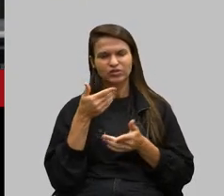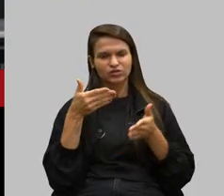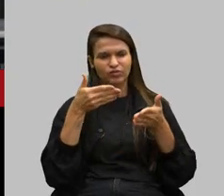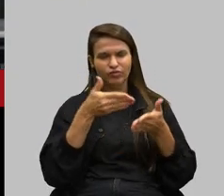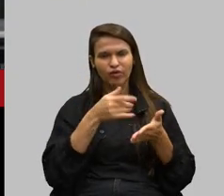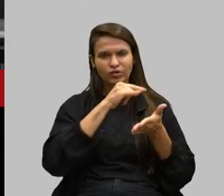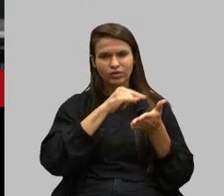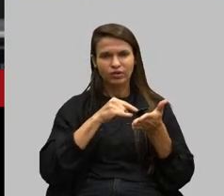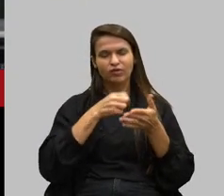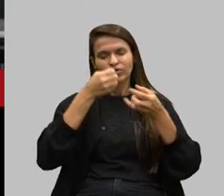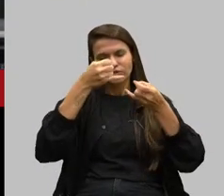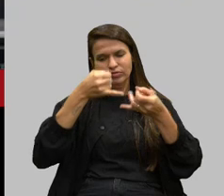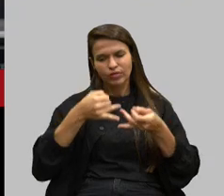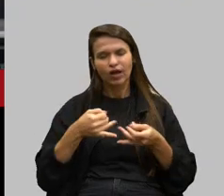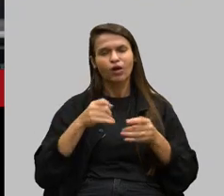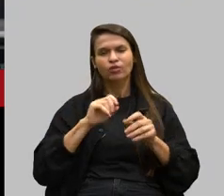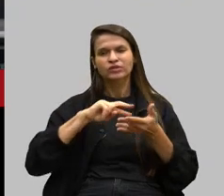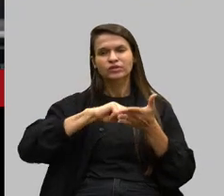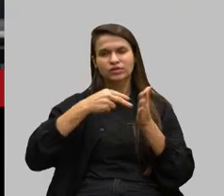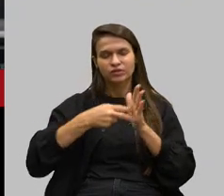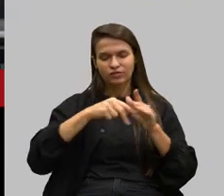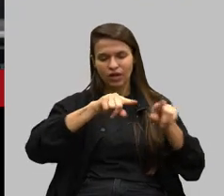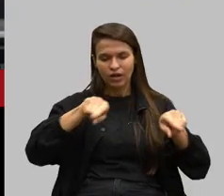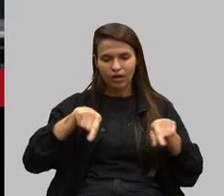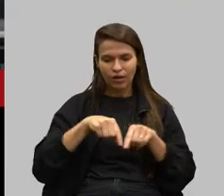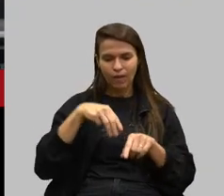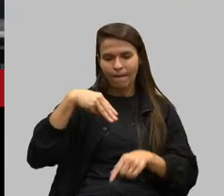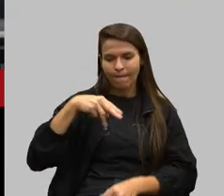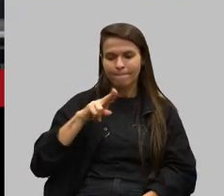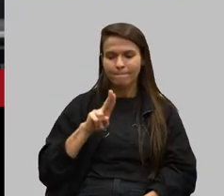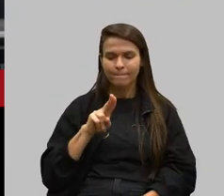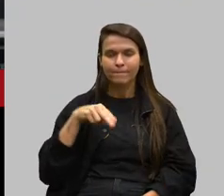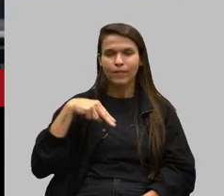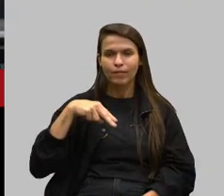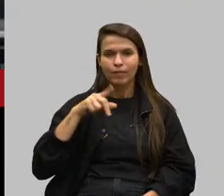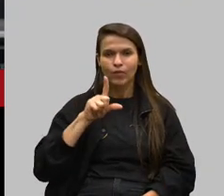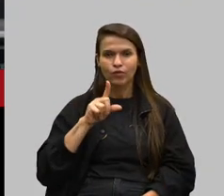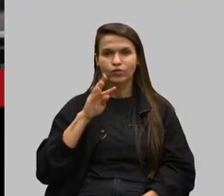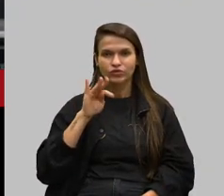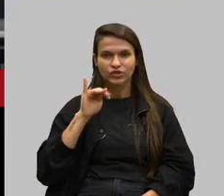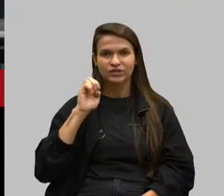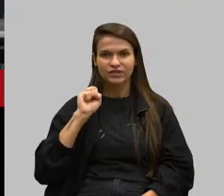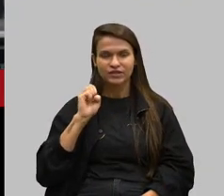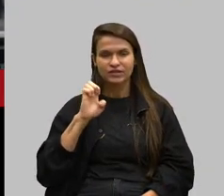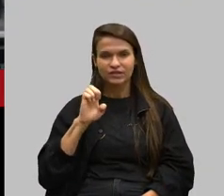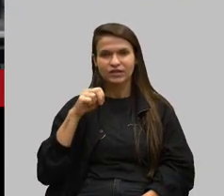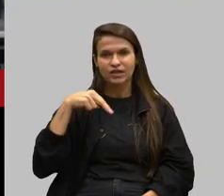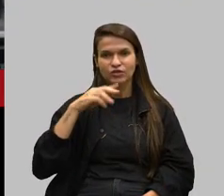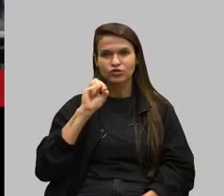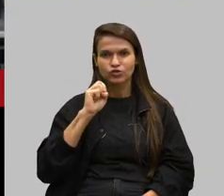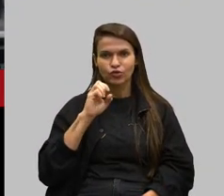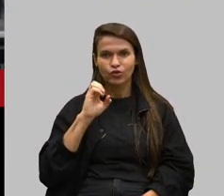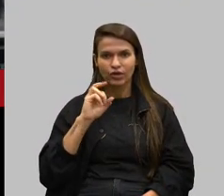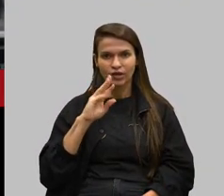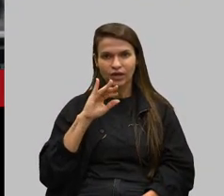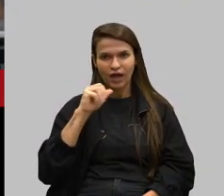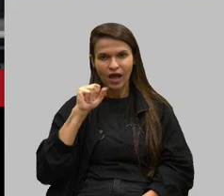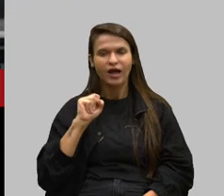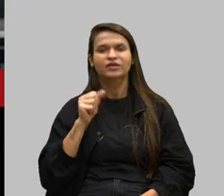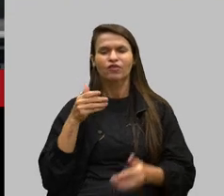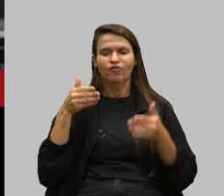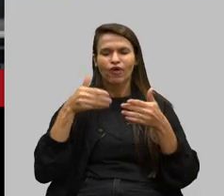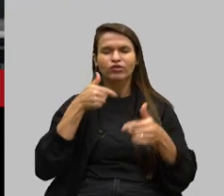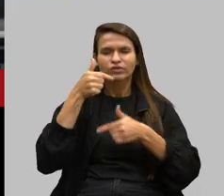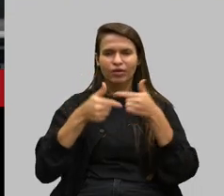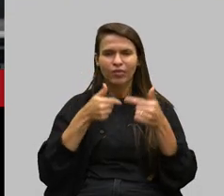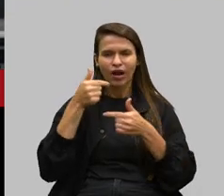explicar que são as salas multissensoriais são salas que elas trabalham um desenvolvimento cognitivo e motor da pessoa